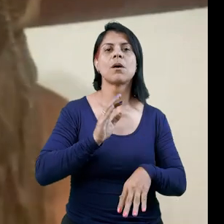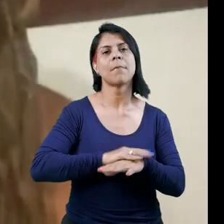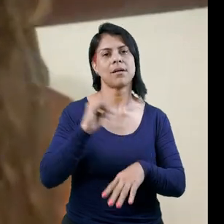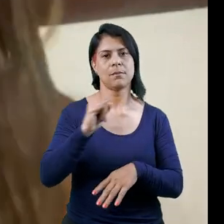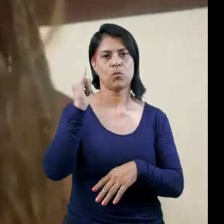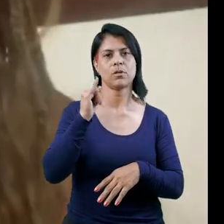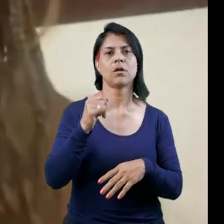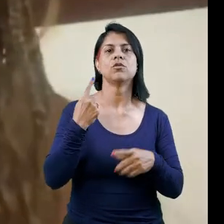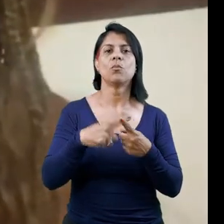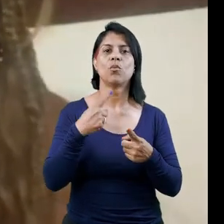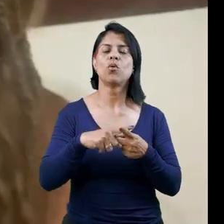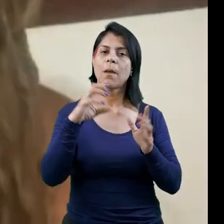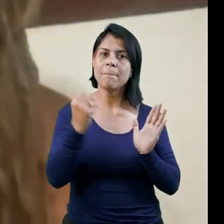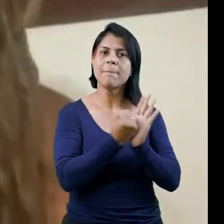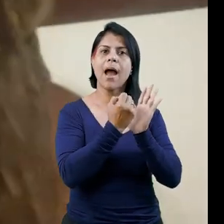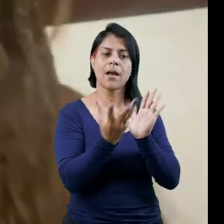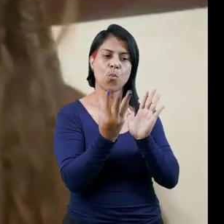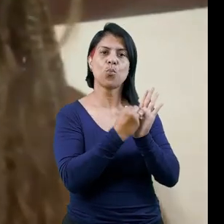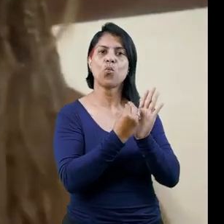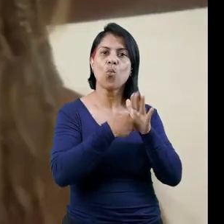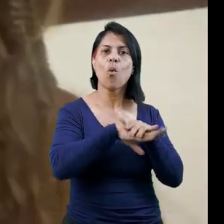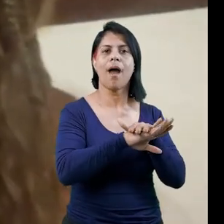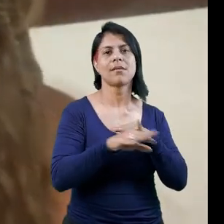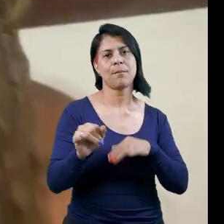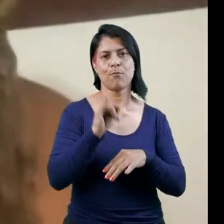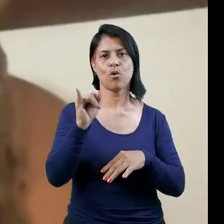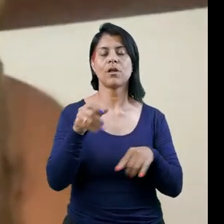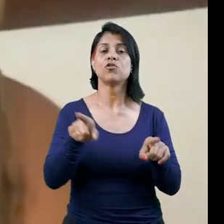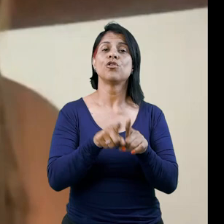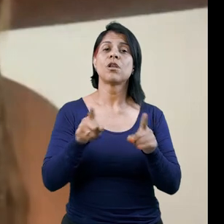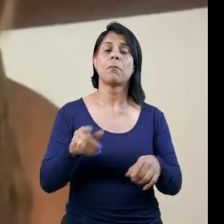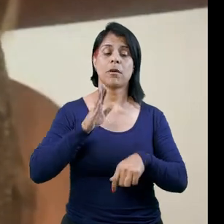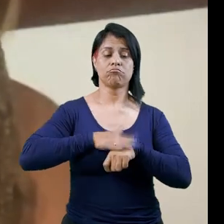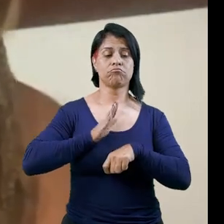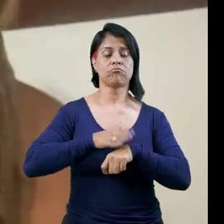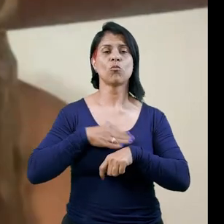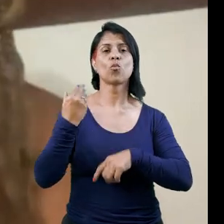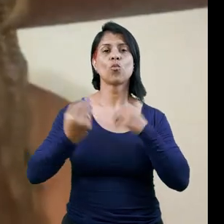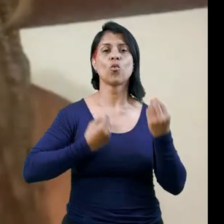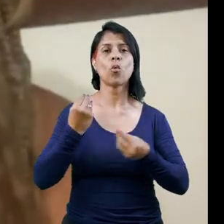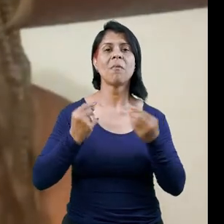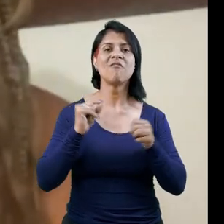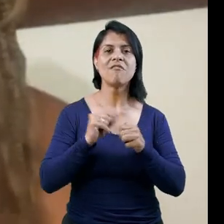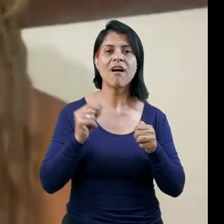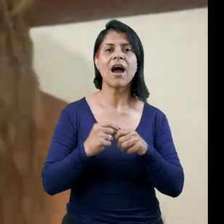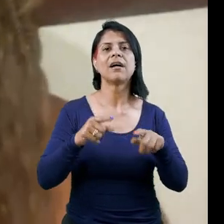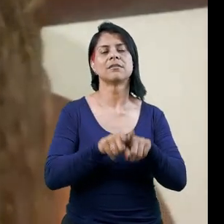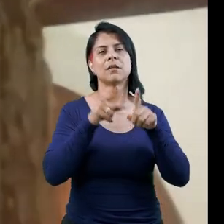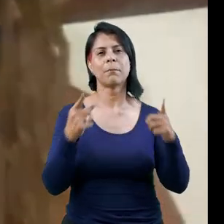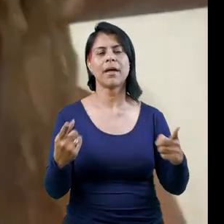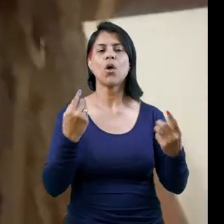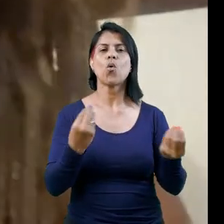isso que o registro é importante. A autonomia na maneira como os nossos registros, na maneira como a